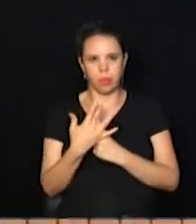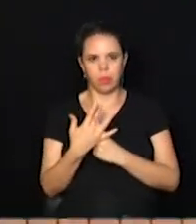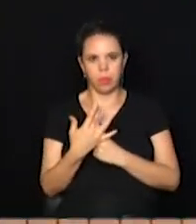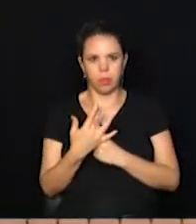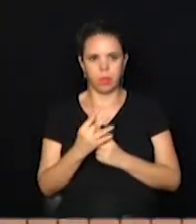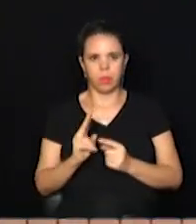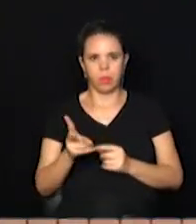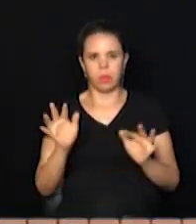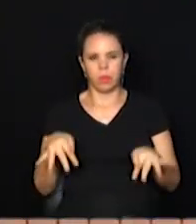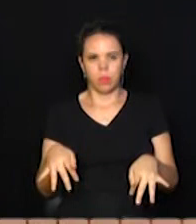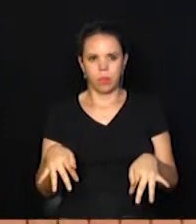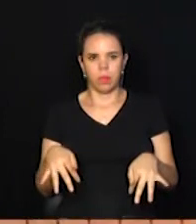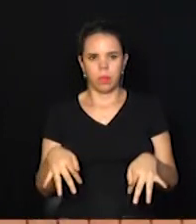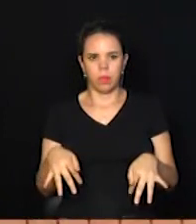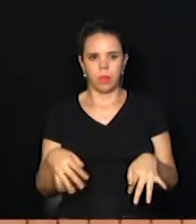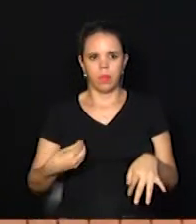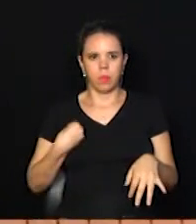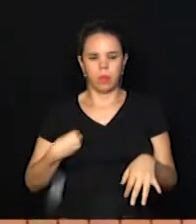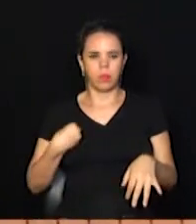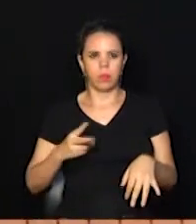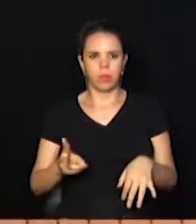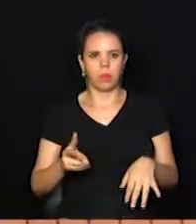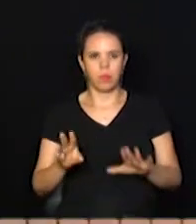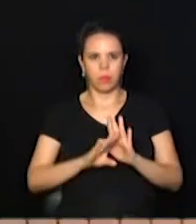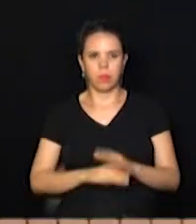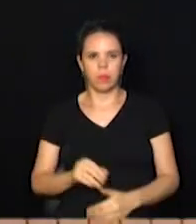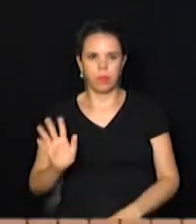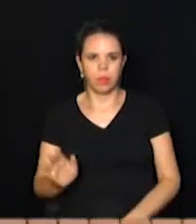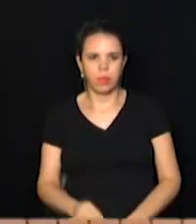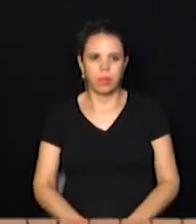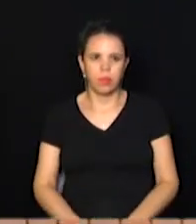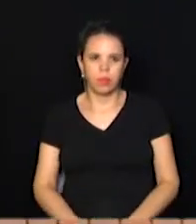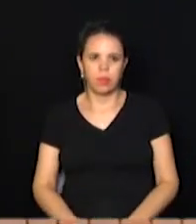gente encerra então esse ao vivo, você fica com a nossa programação. Até mais.